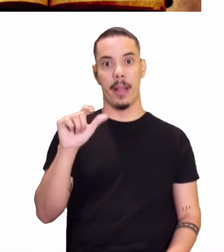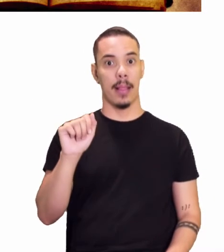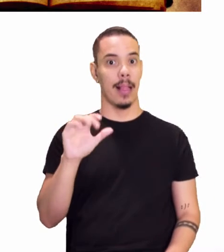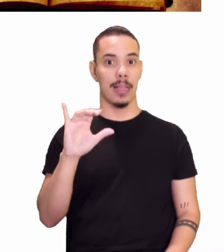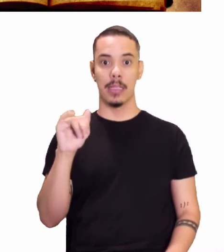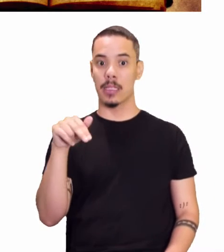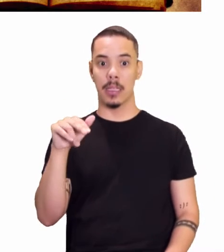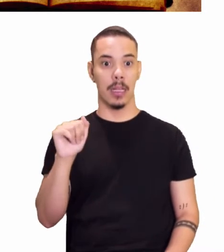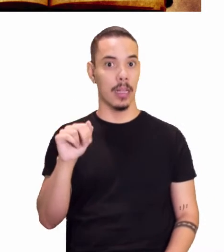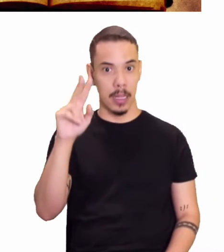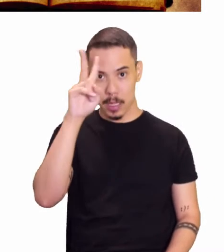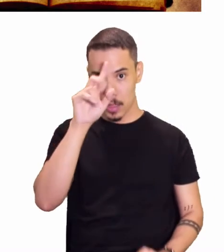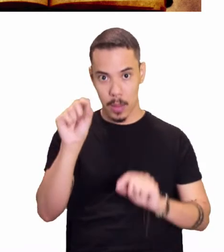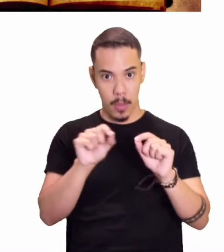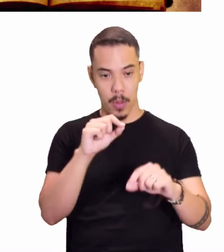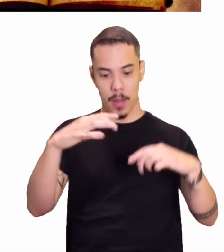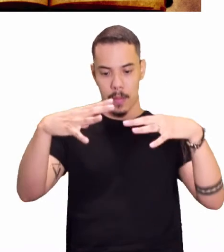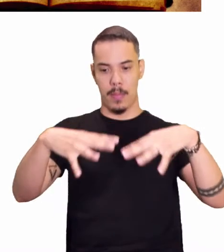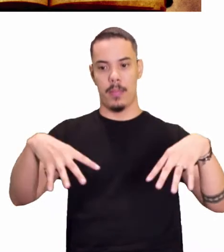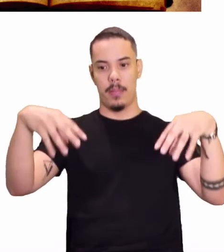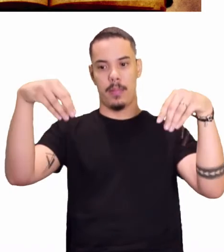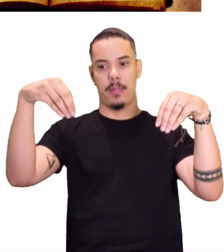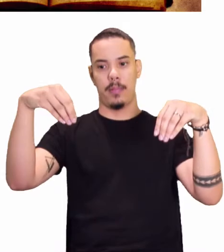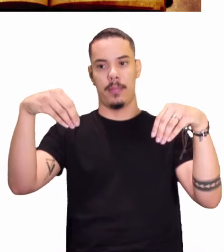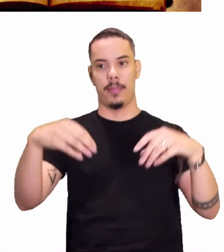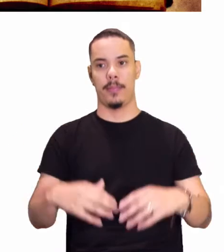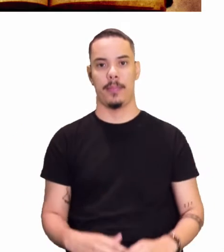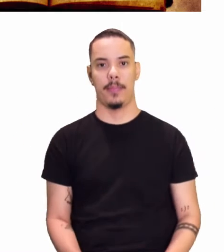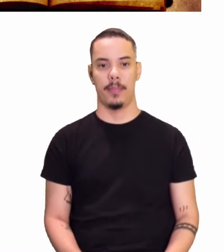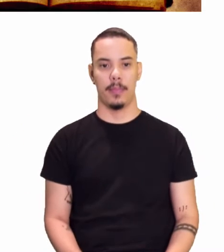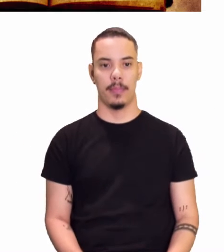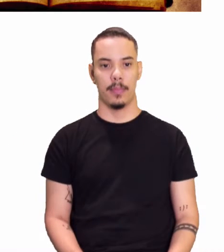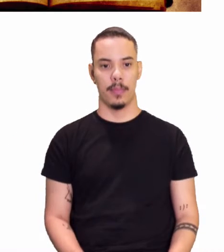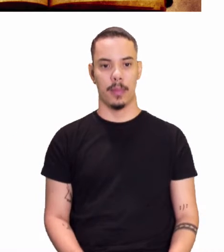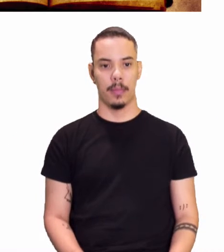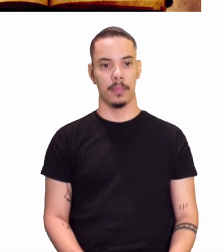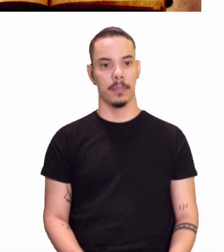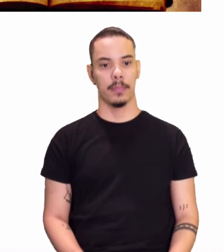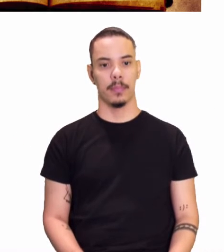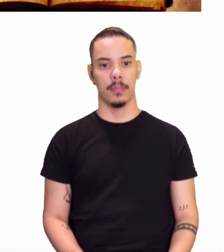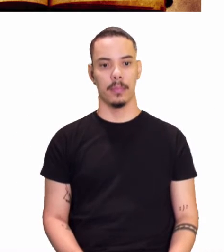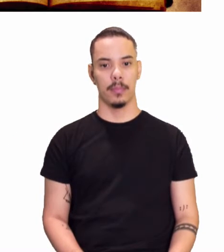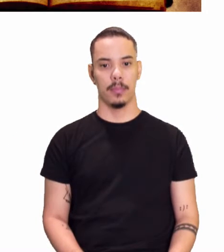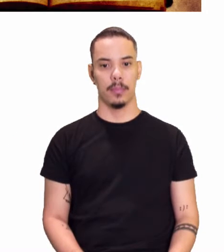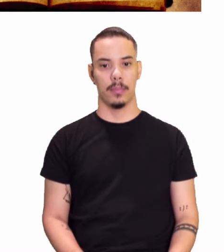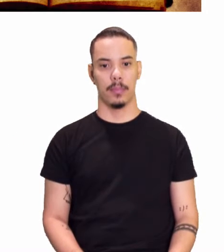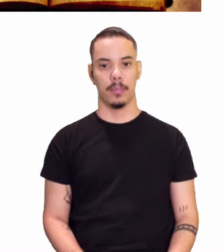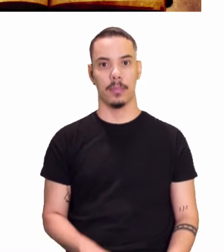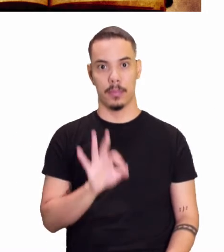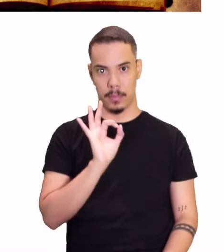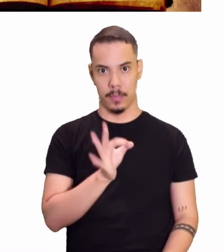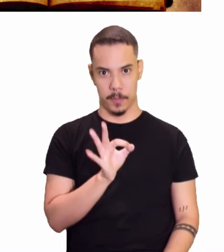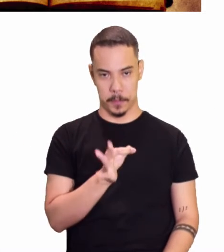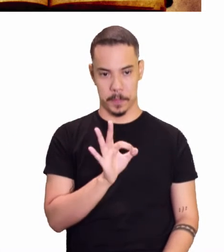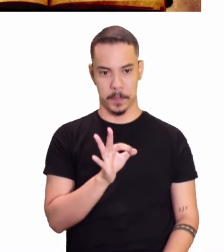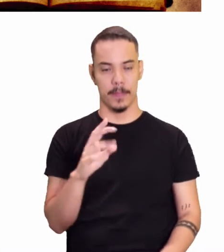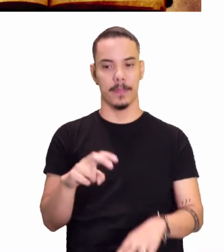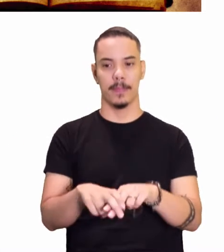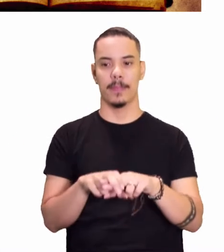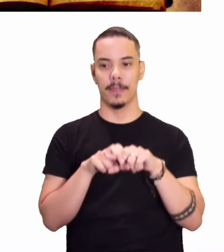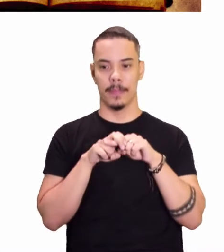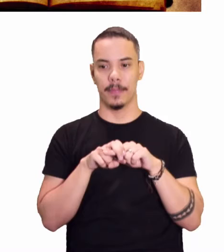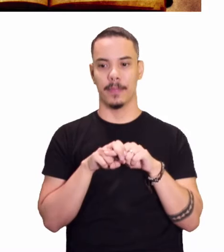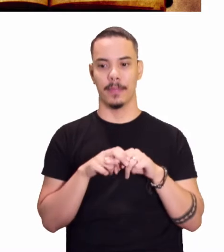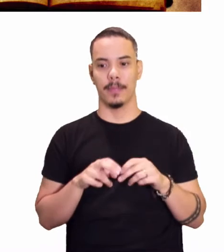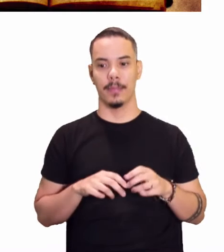lembra o quê, meus queridos? Palácio. Ó, palácio, muito bem. Palmas. Então,